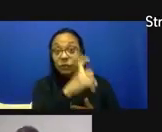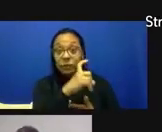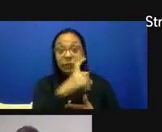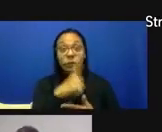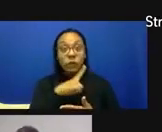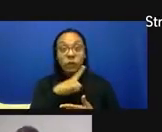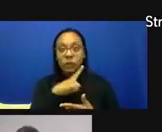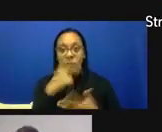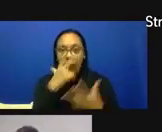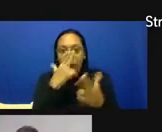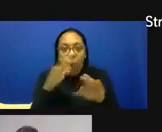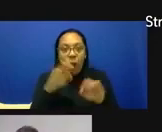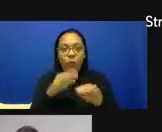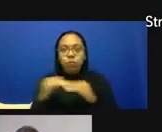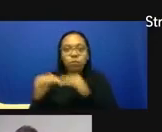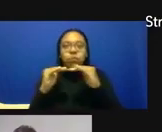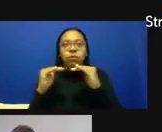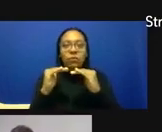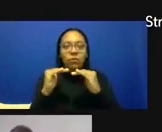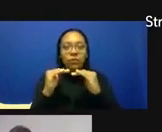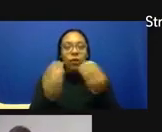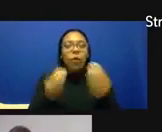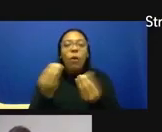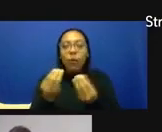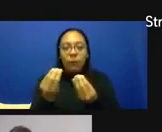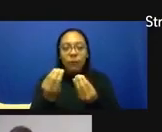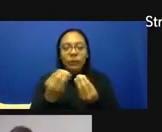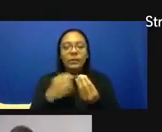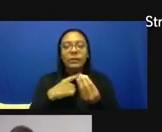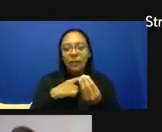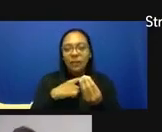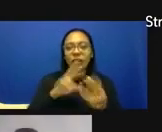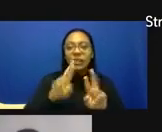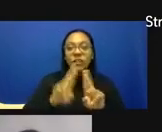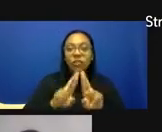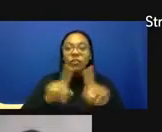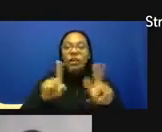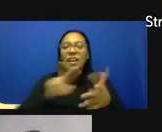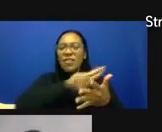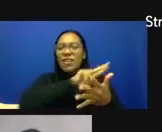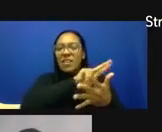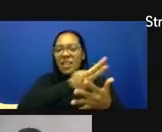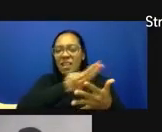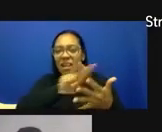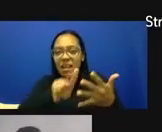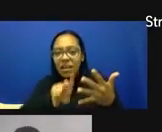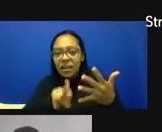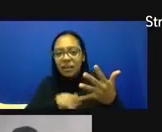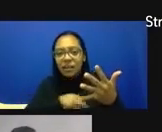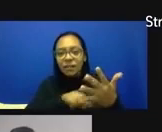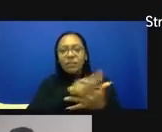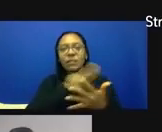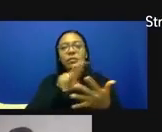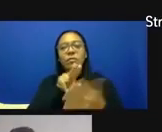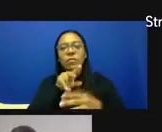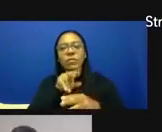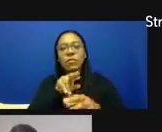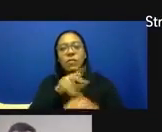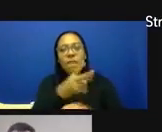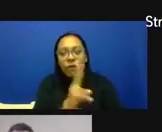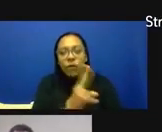não é possível uniformizar, porque tem várias formas da violência acontecer, várias formas disso se